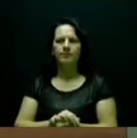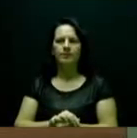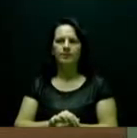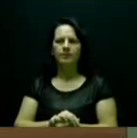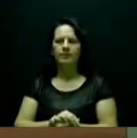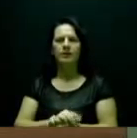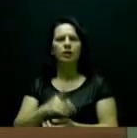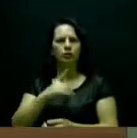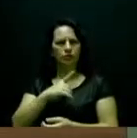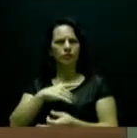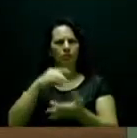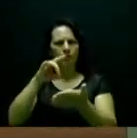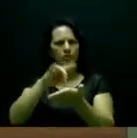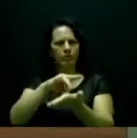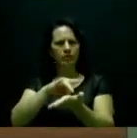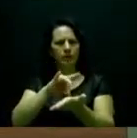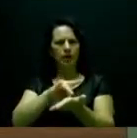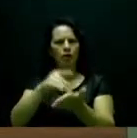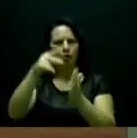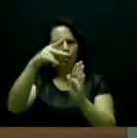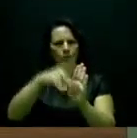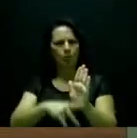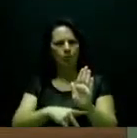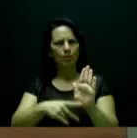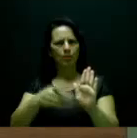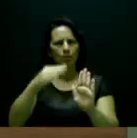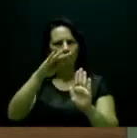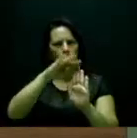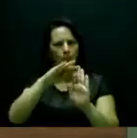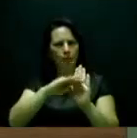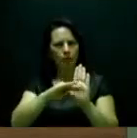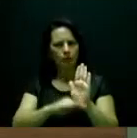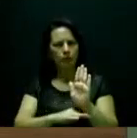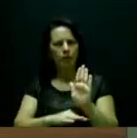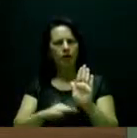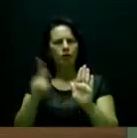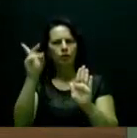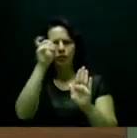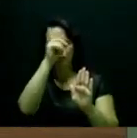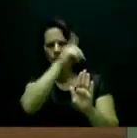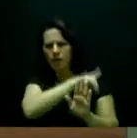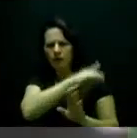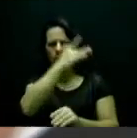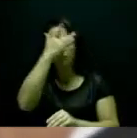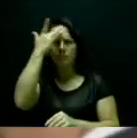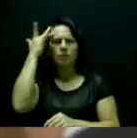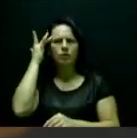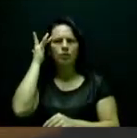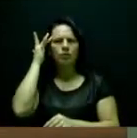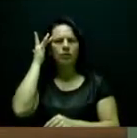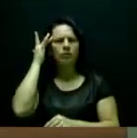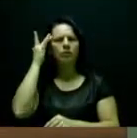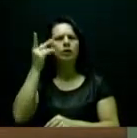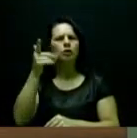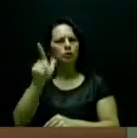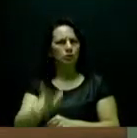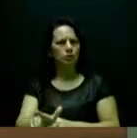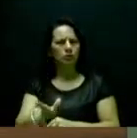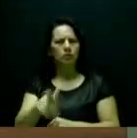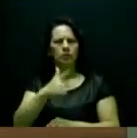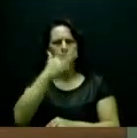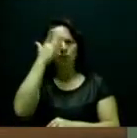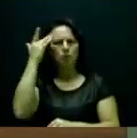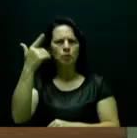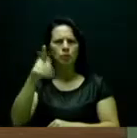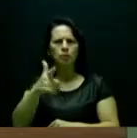2012, se houvesse de verdade um projeto para olhar a dificuldade das pessoas, porque eu volto a dizer, pessoas que não